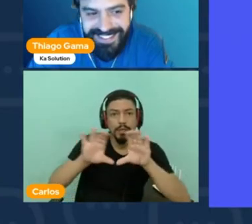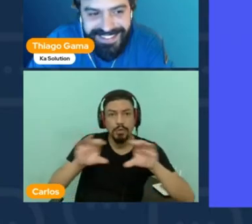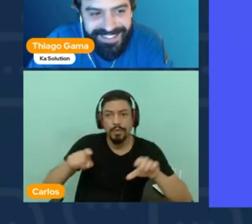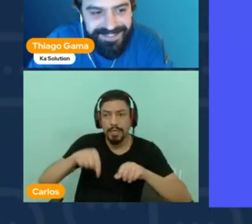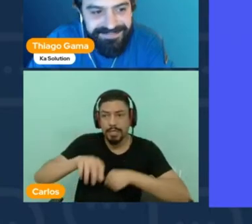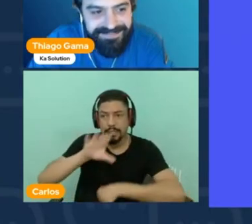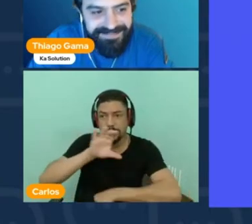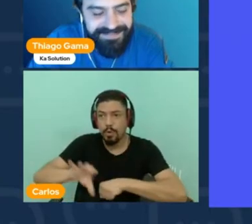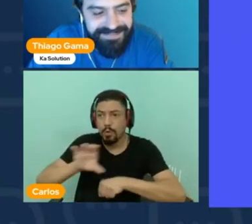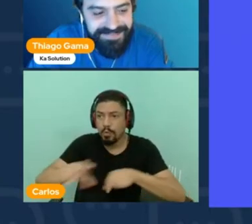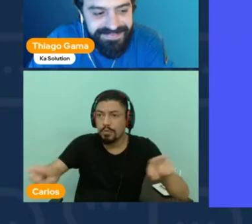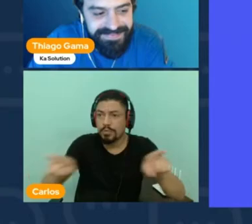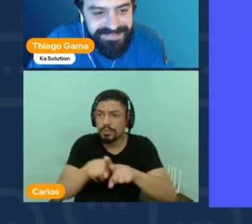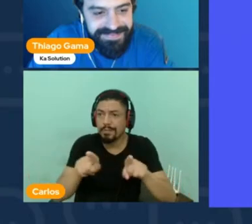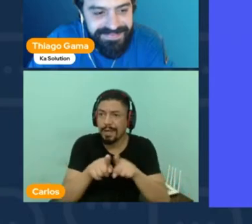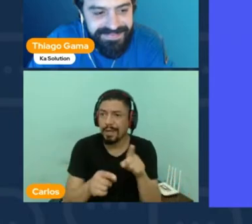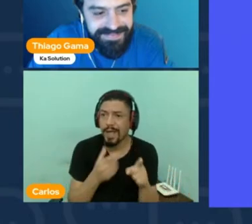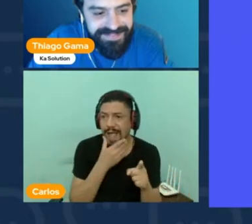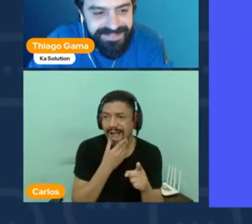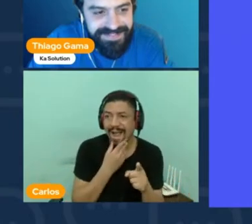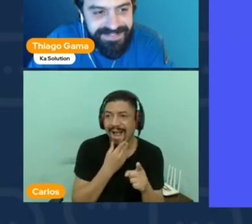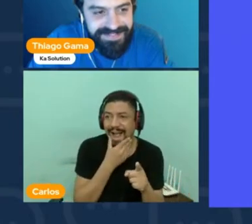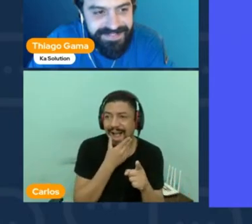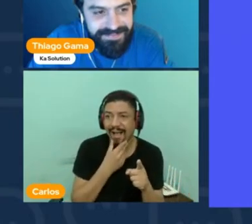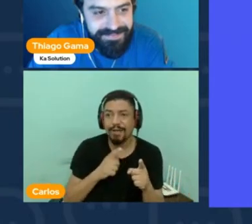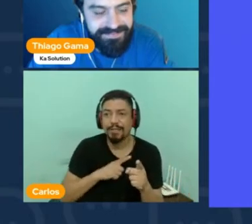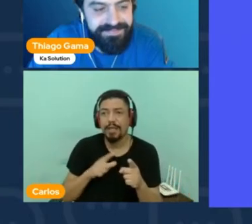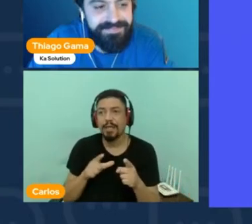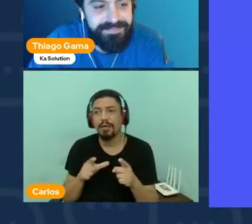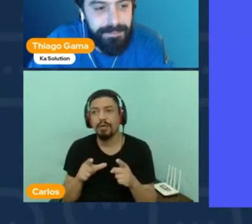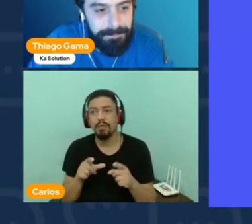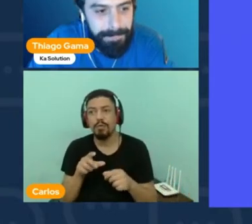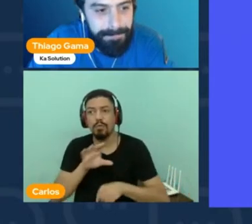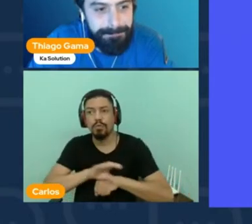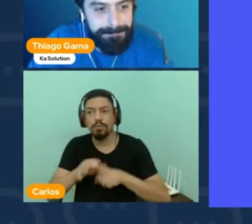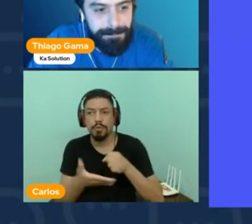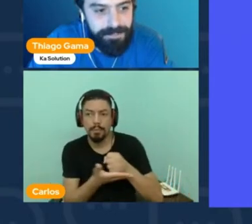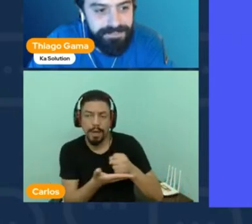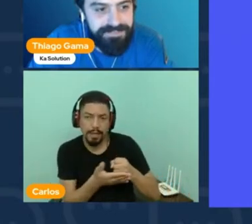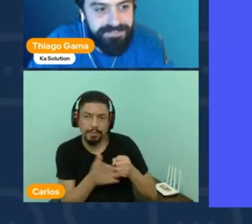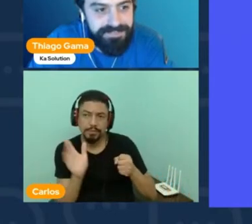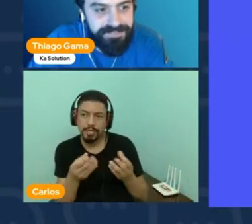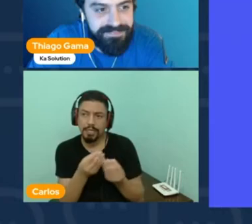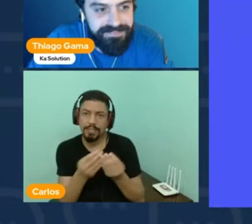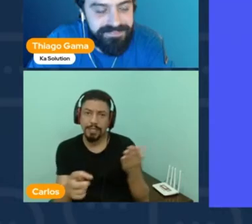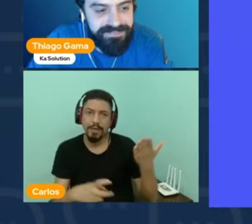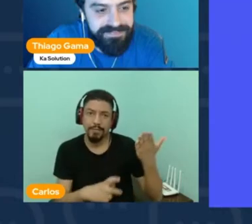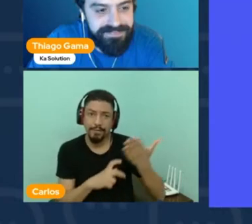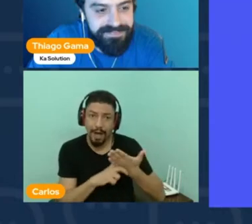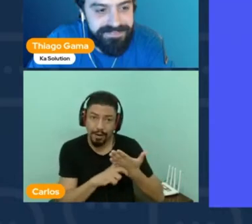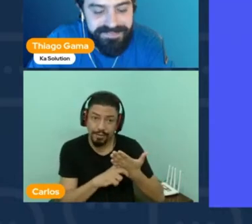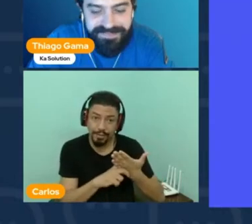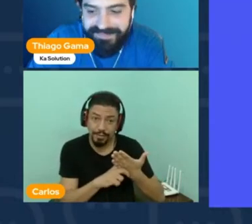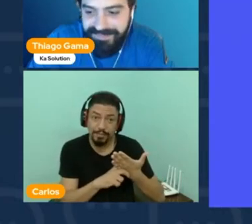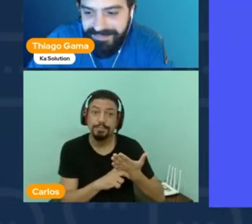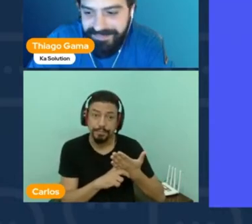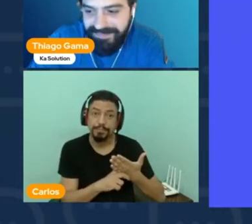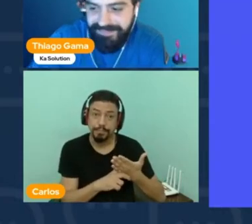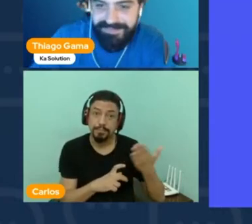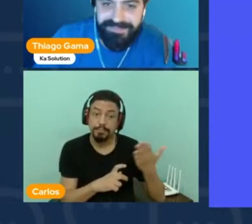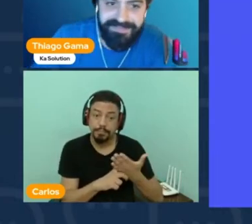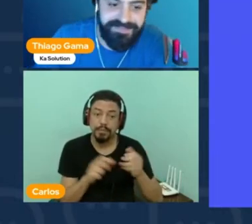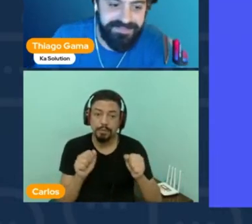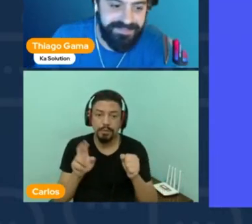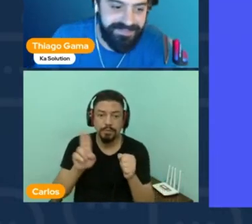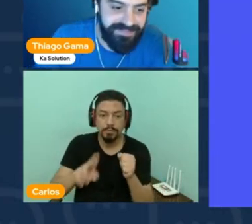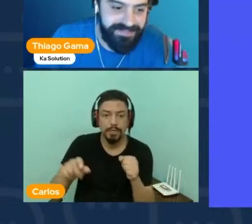treinamento também. Tem a trilha Fundamentos, mas essa a gente já deu os vouchers. Esses vouchers estão valendo aí realmente